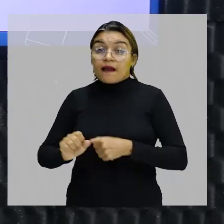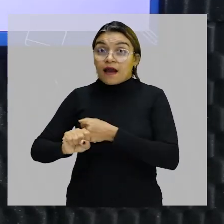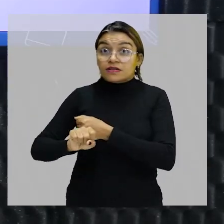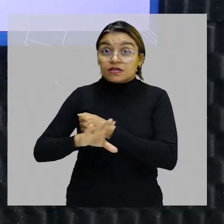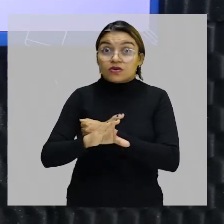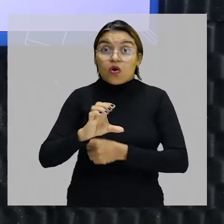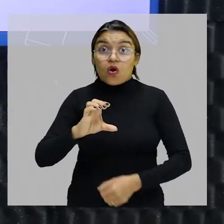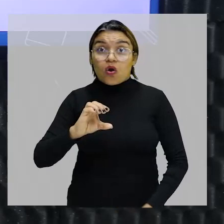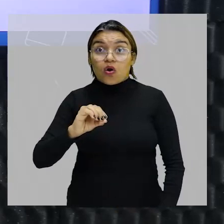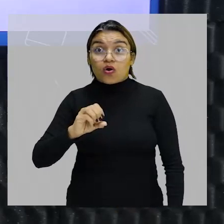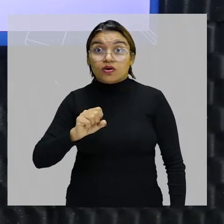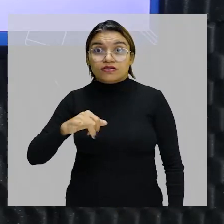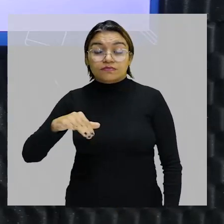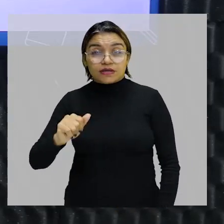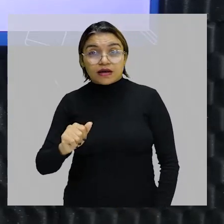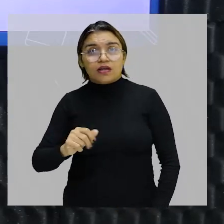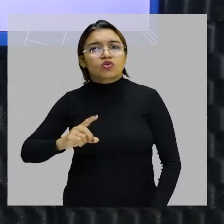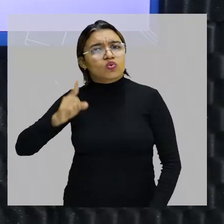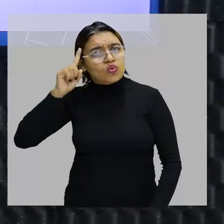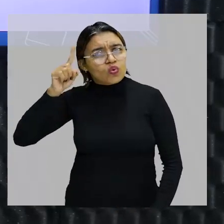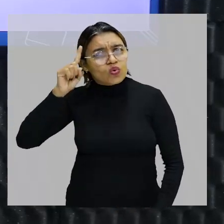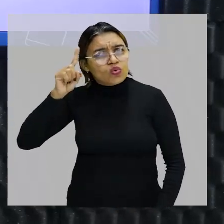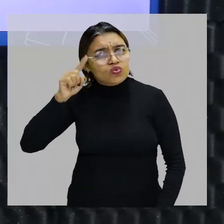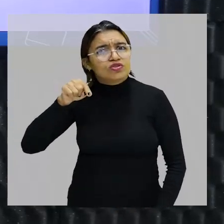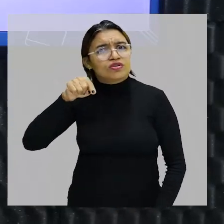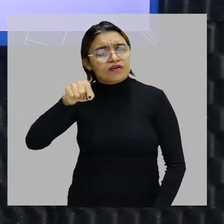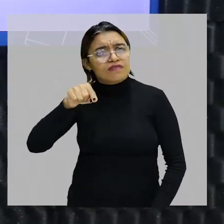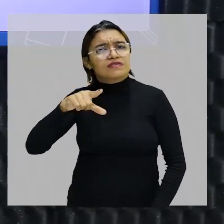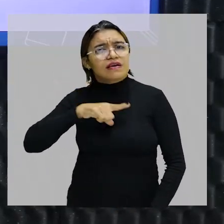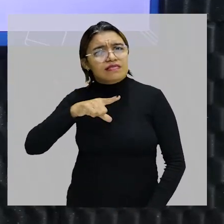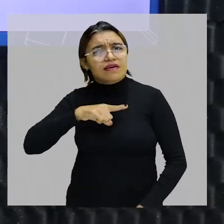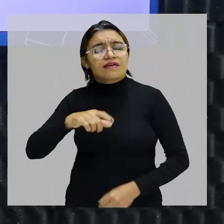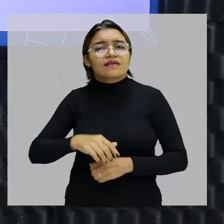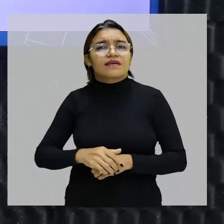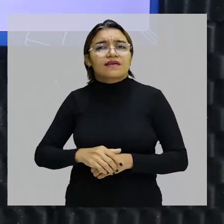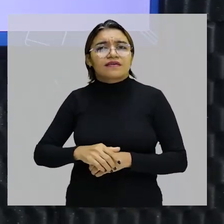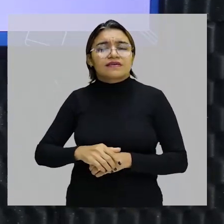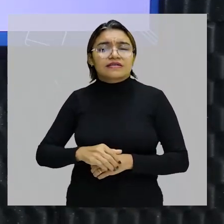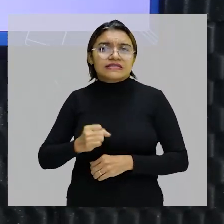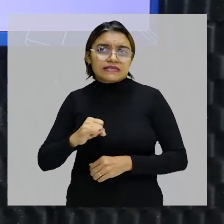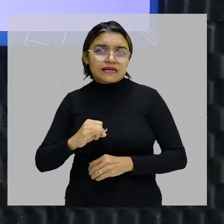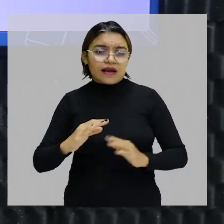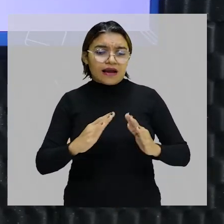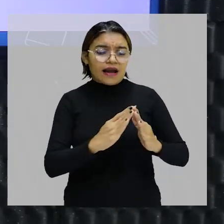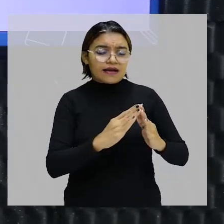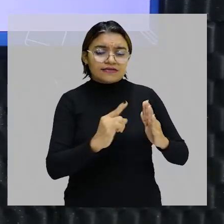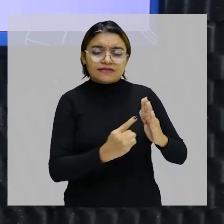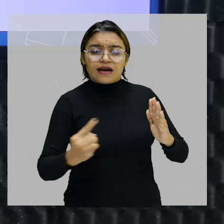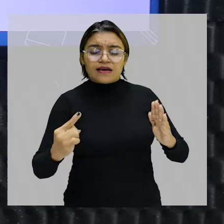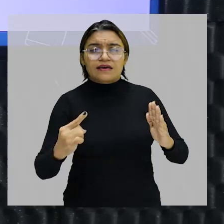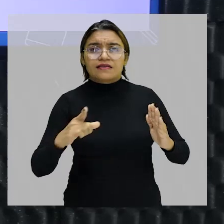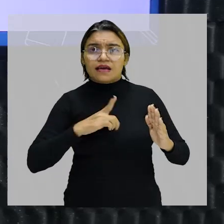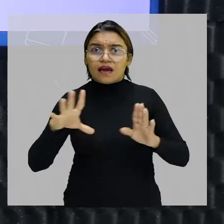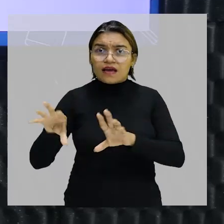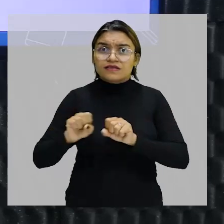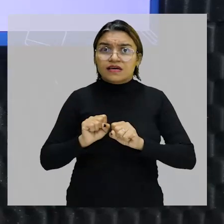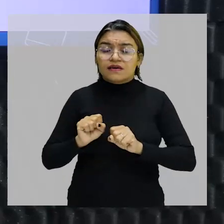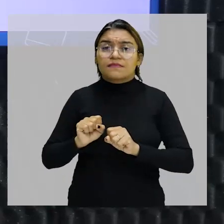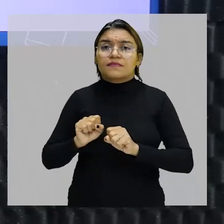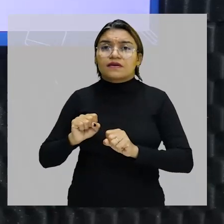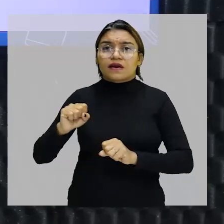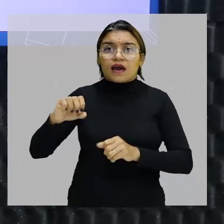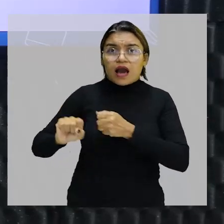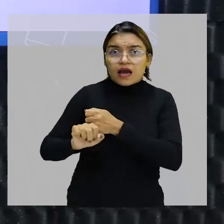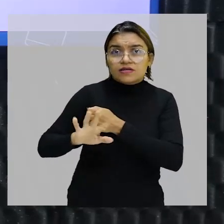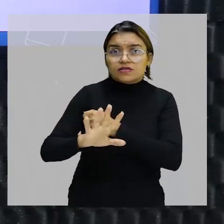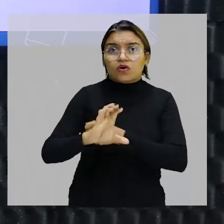nos atinge todos os dias. Se você sair da sua casa, você está recebendo radiação cósmica. Claro, se você estiver na